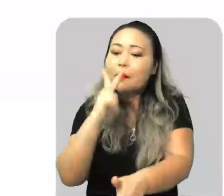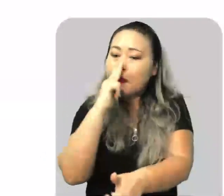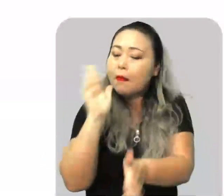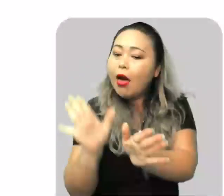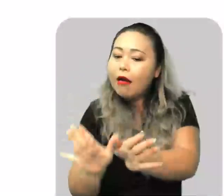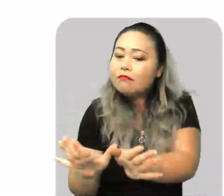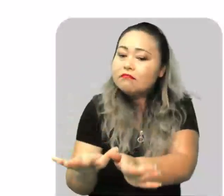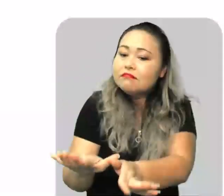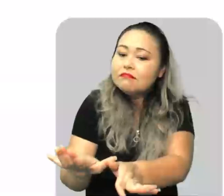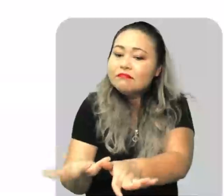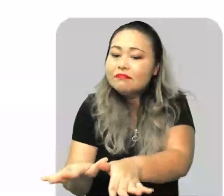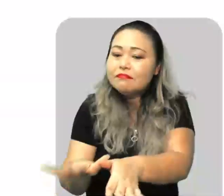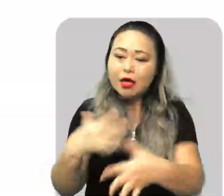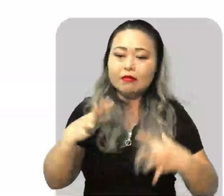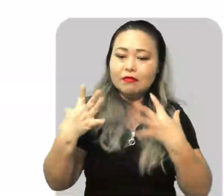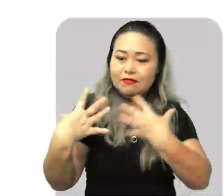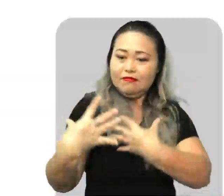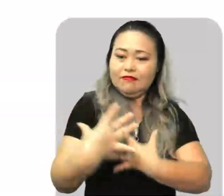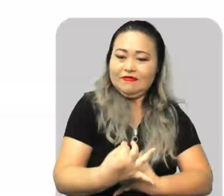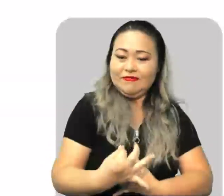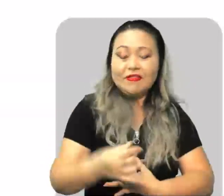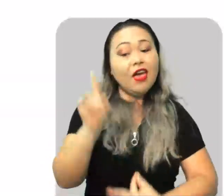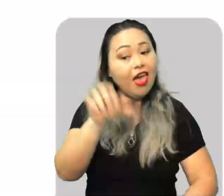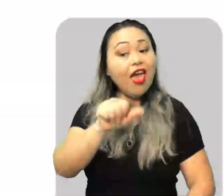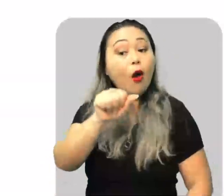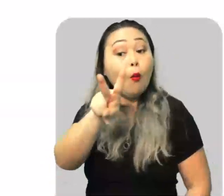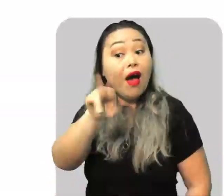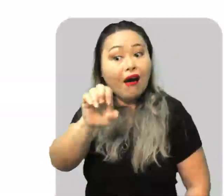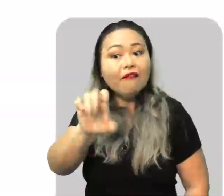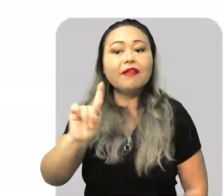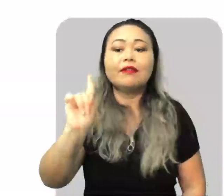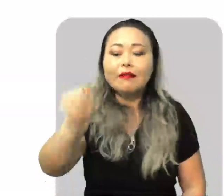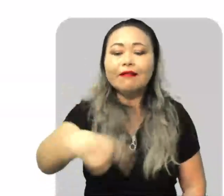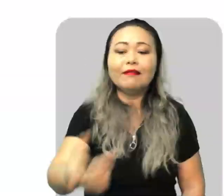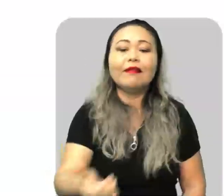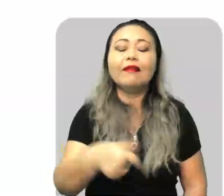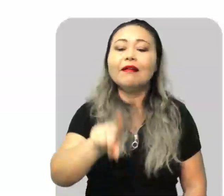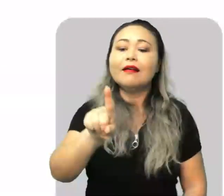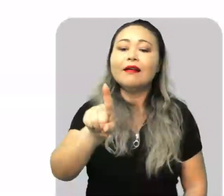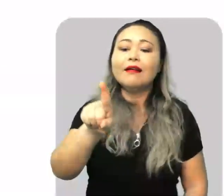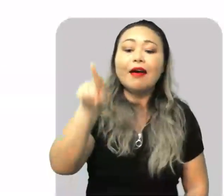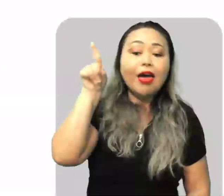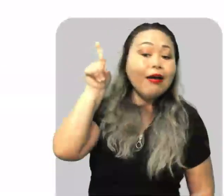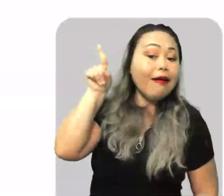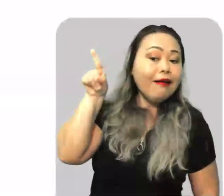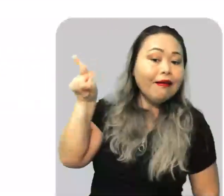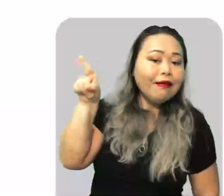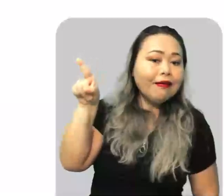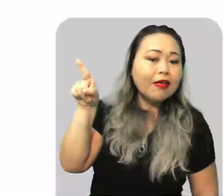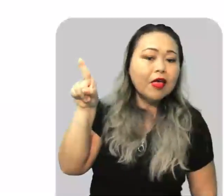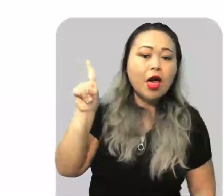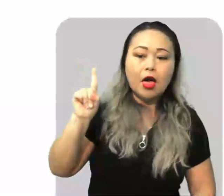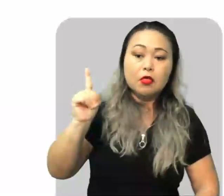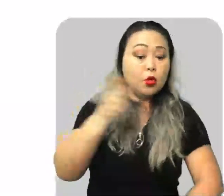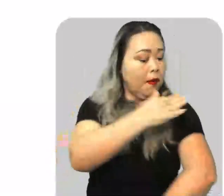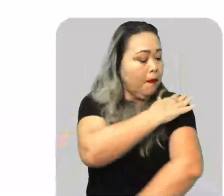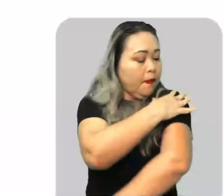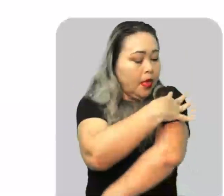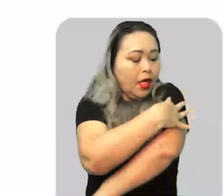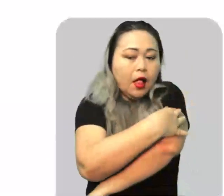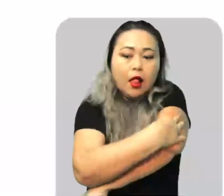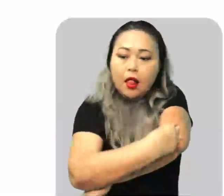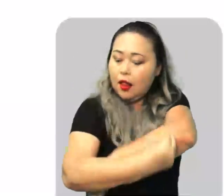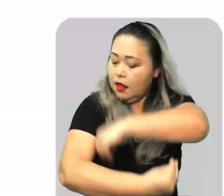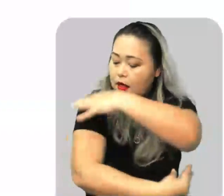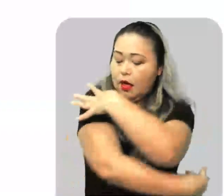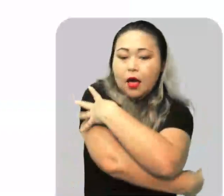ave empalitosada, belíssima. É uma ave, verdade. Ela, apesar de toda essa pelagem dela